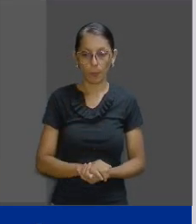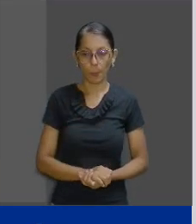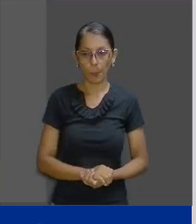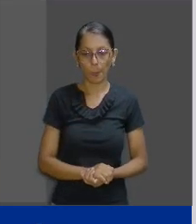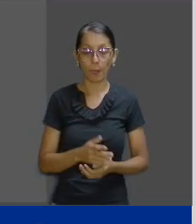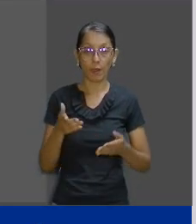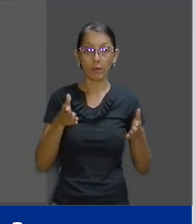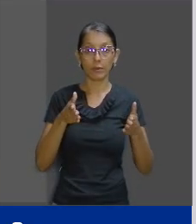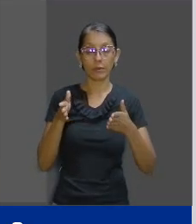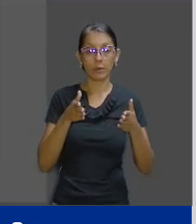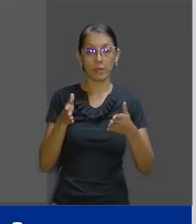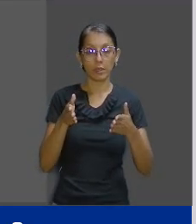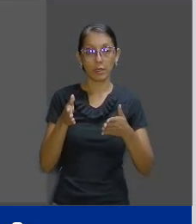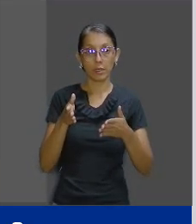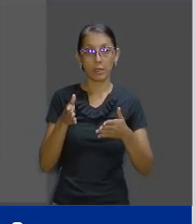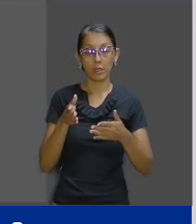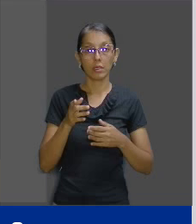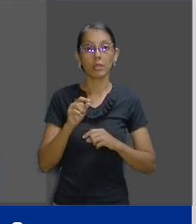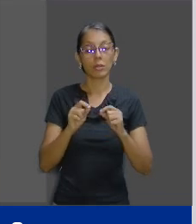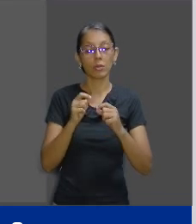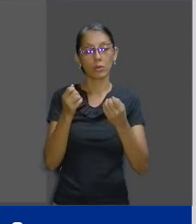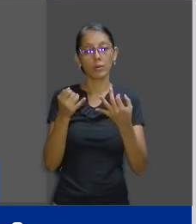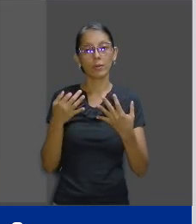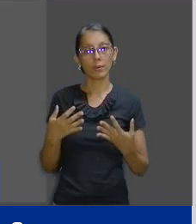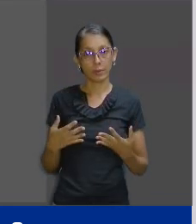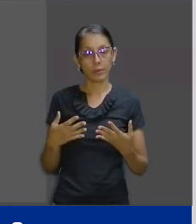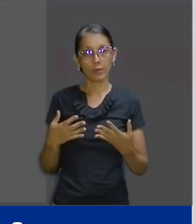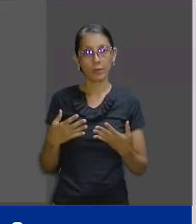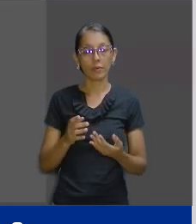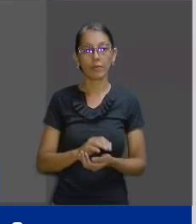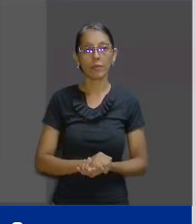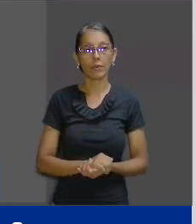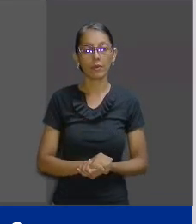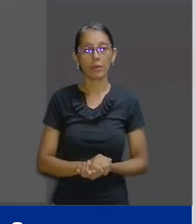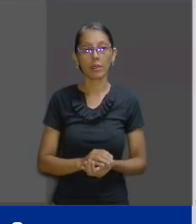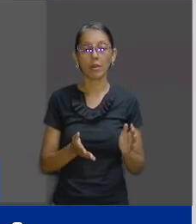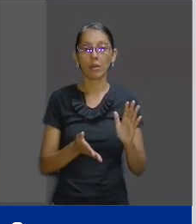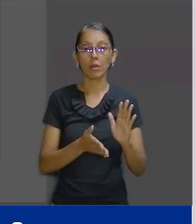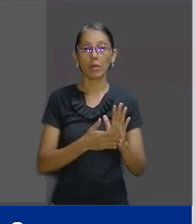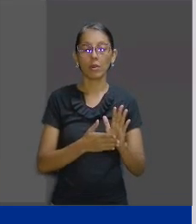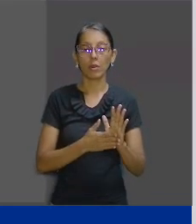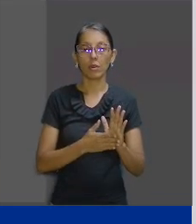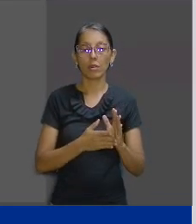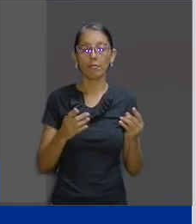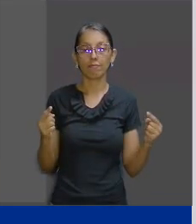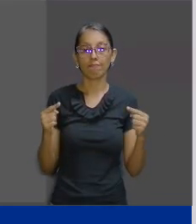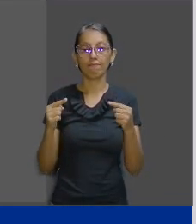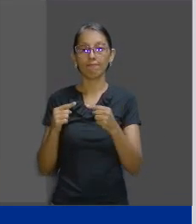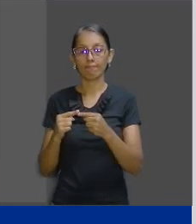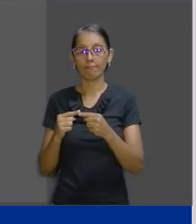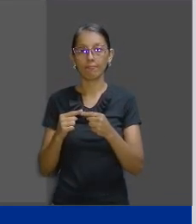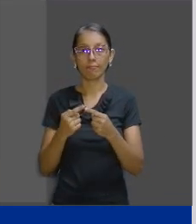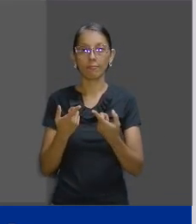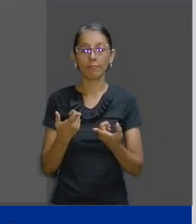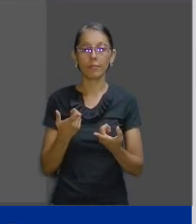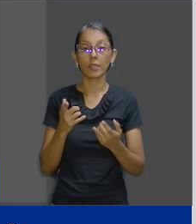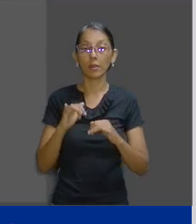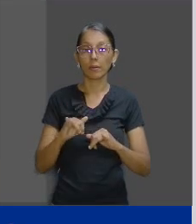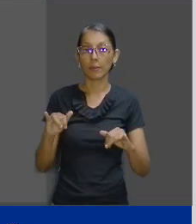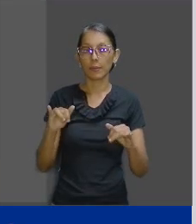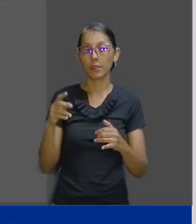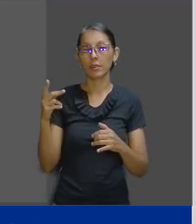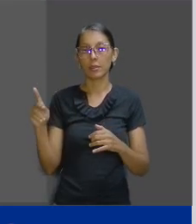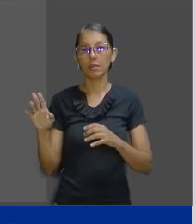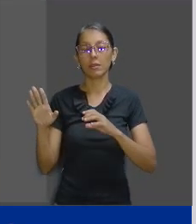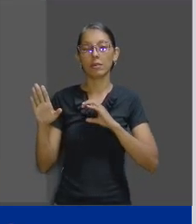instrução processual, o desafio já era um projeto intrinsecamente ligado à campanha de Jorge Amanajás.